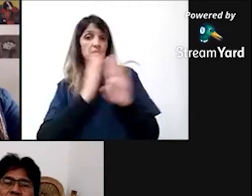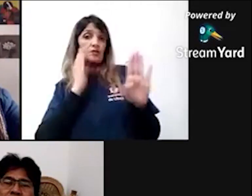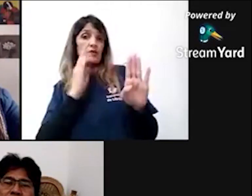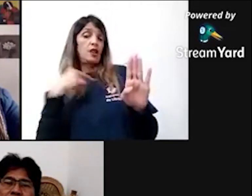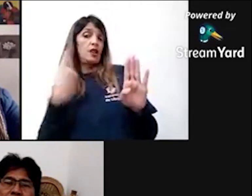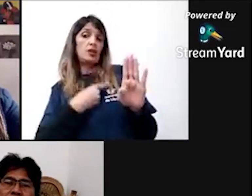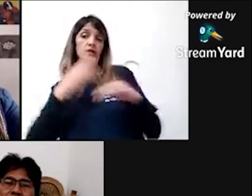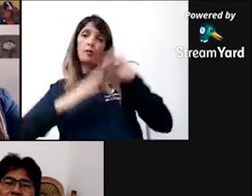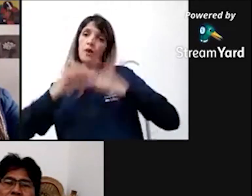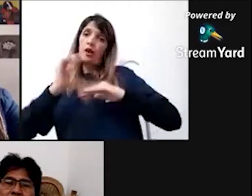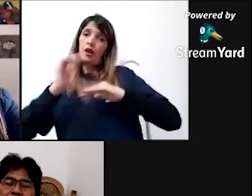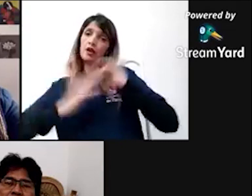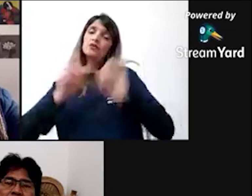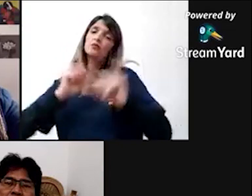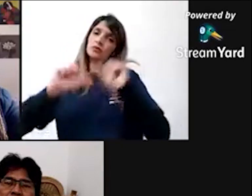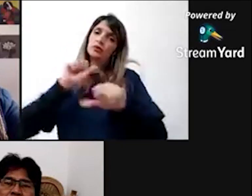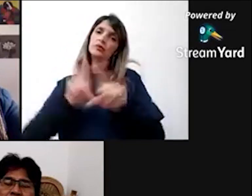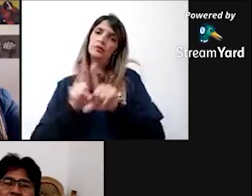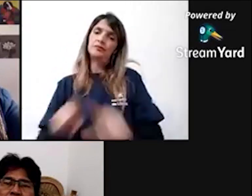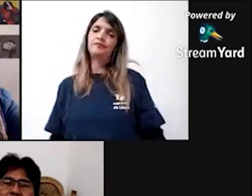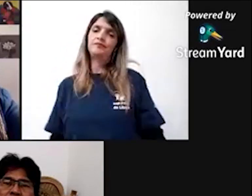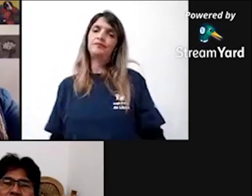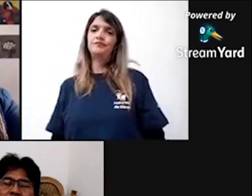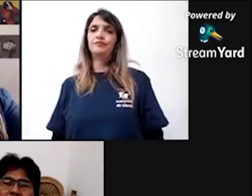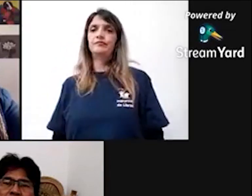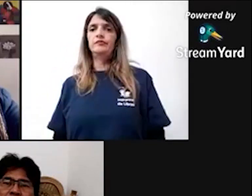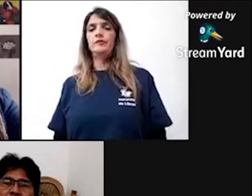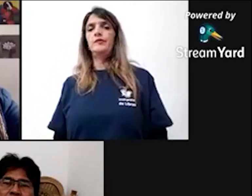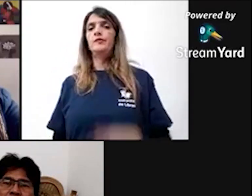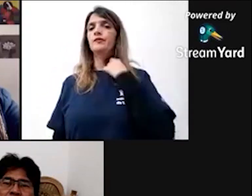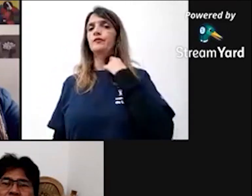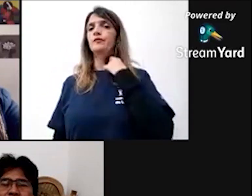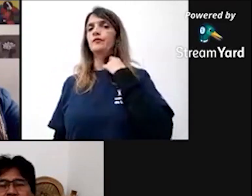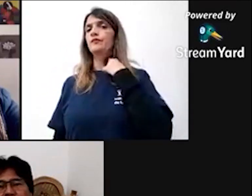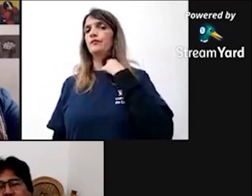também vai mudar. Quando a gente responder essa pergunta, que